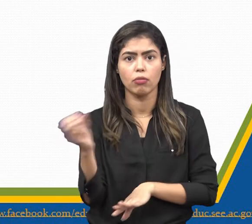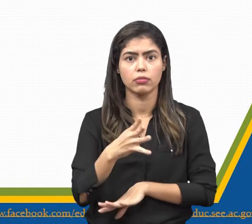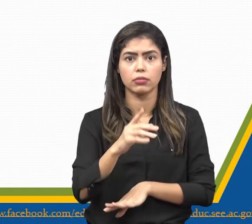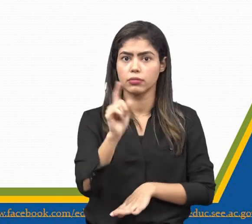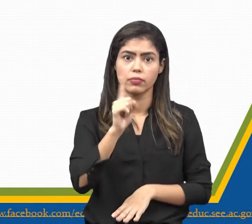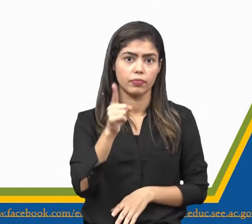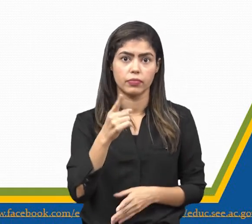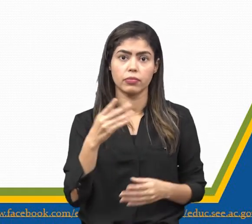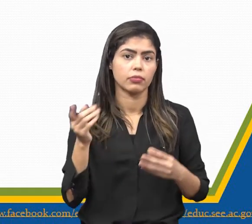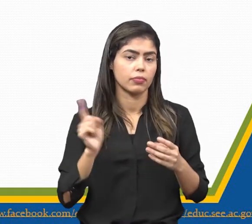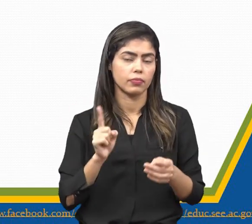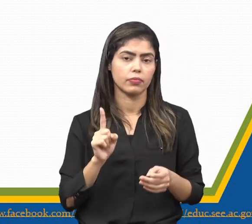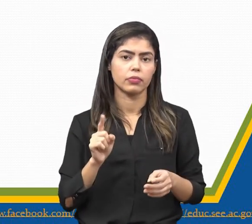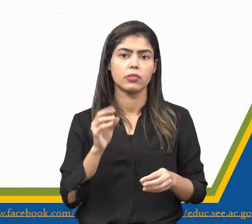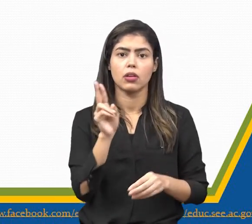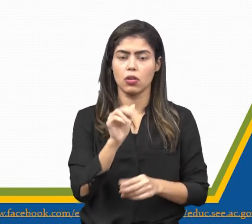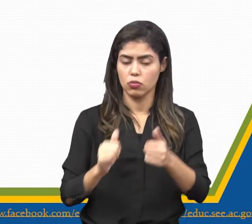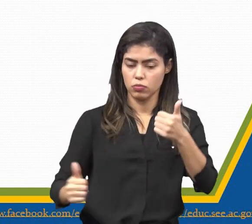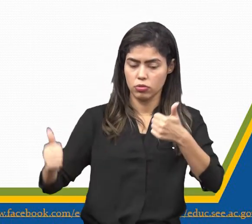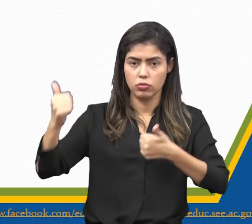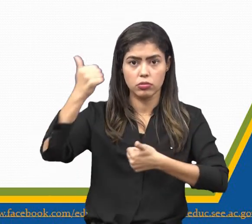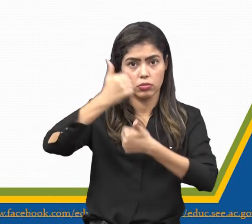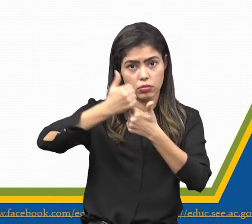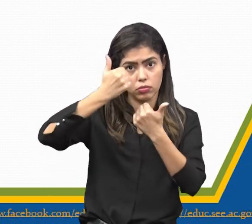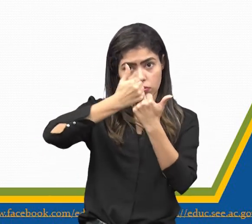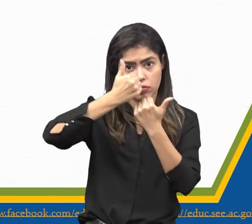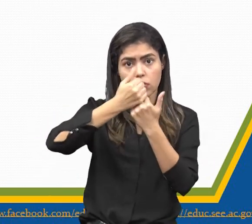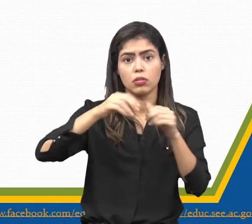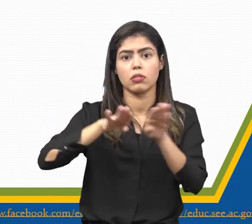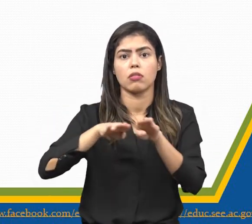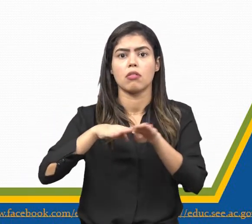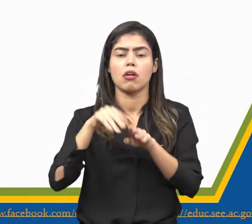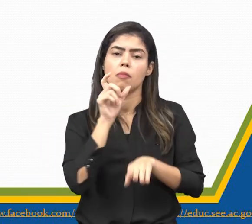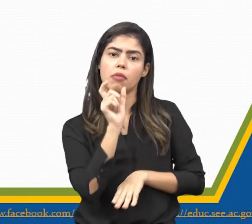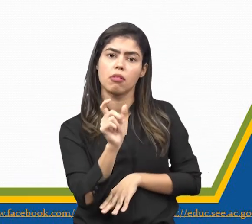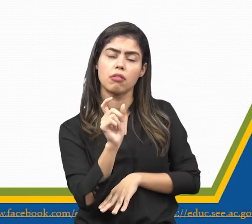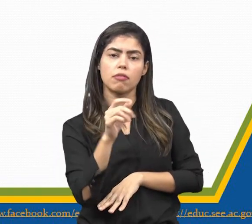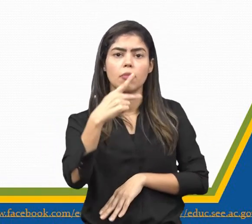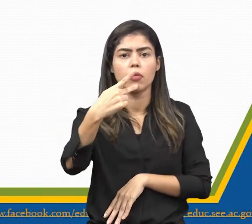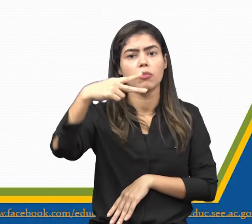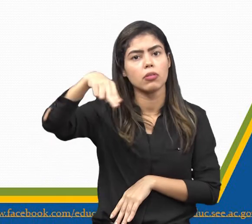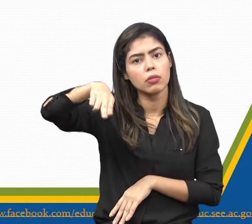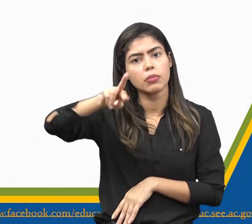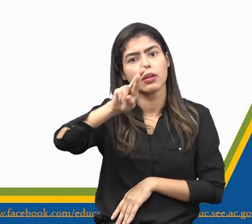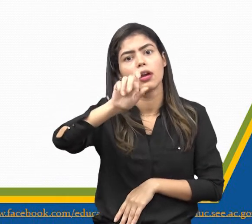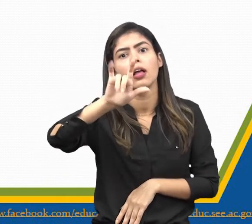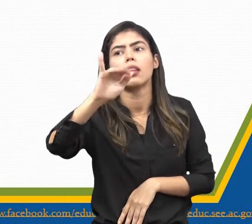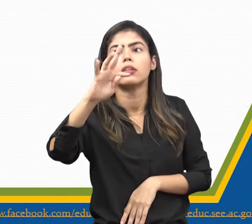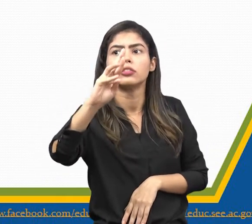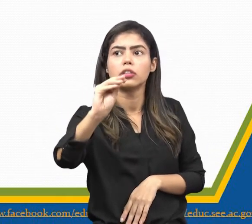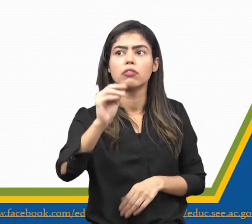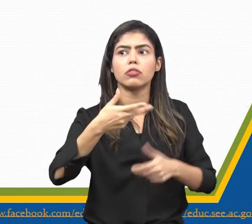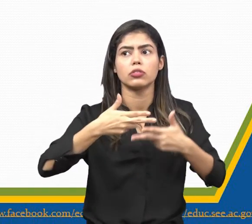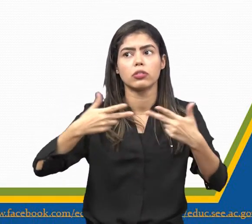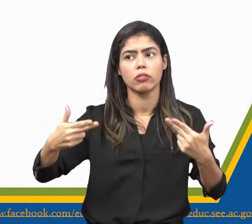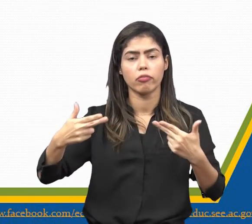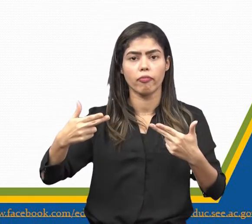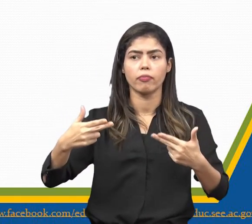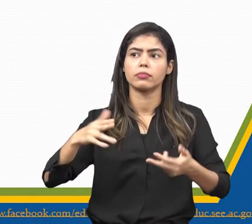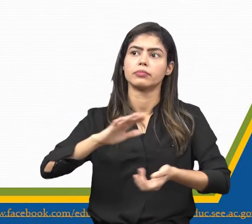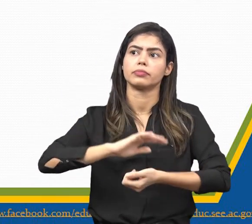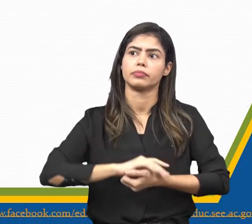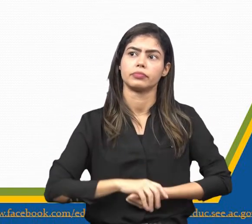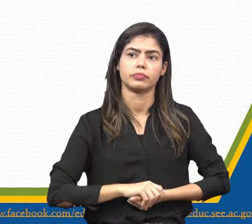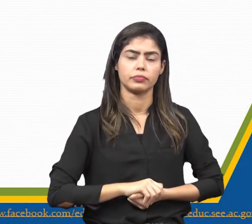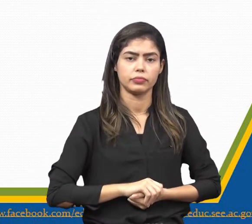novo. Copo, eu substituo a palavra copo por um pronome relativo, que de objetos é o which.